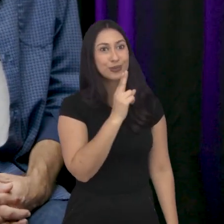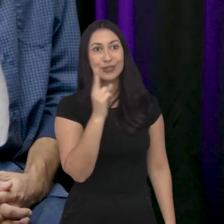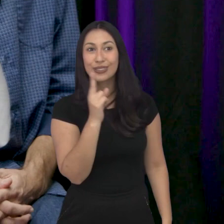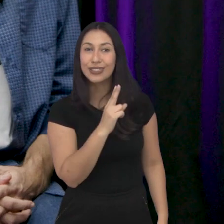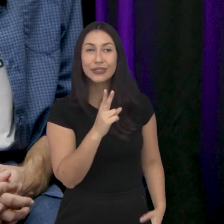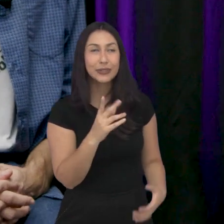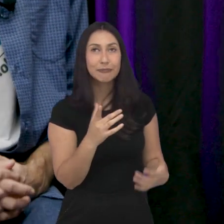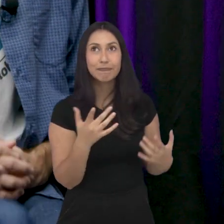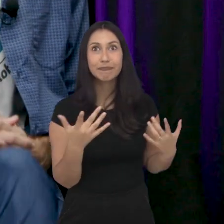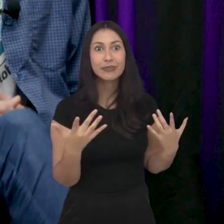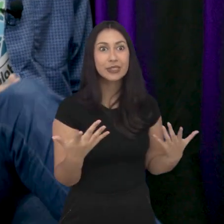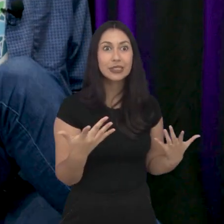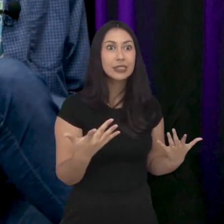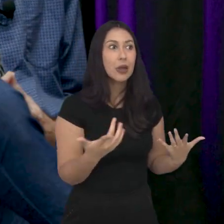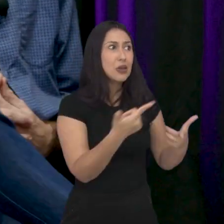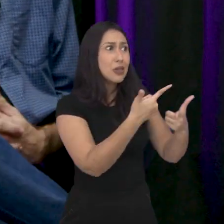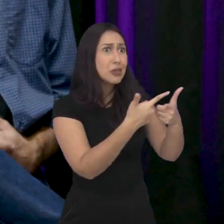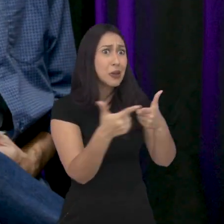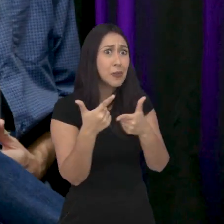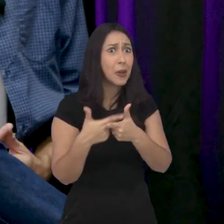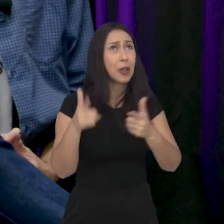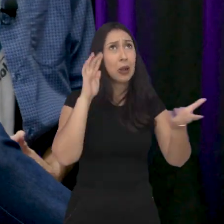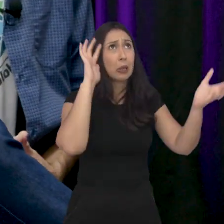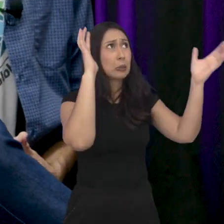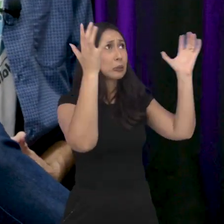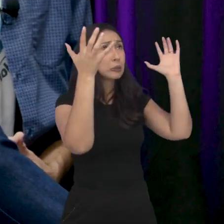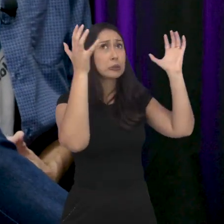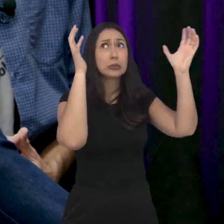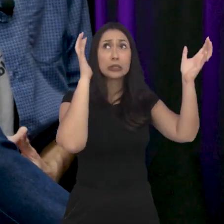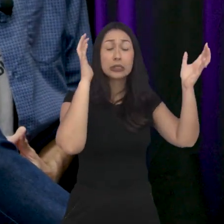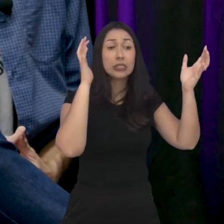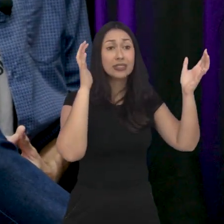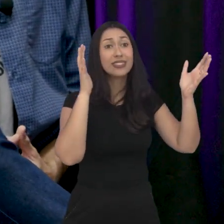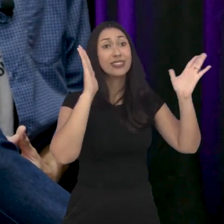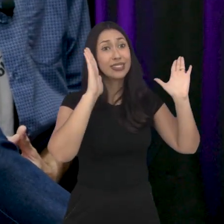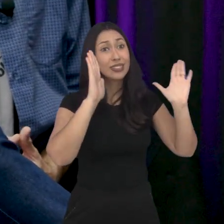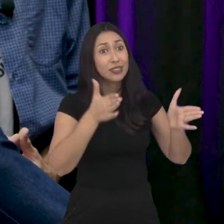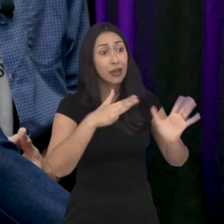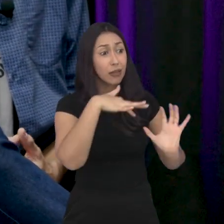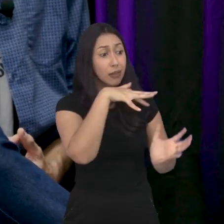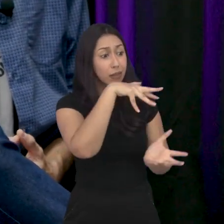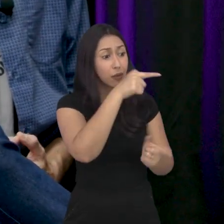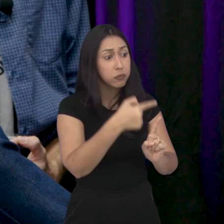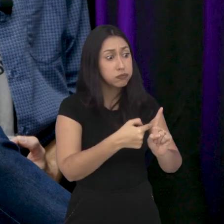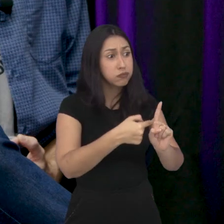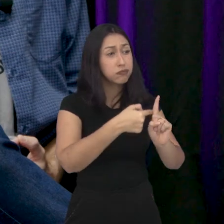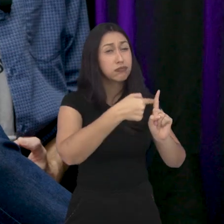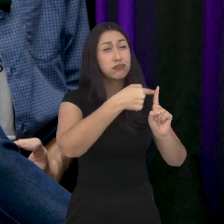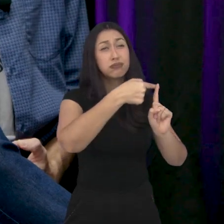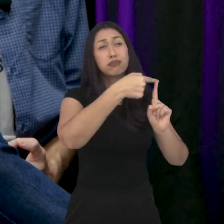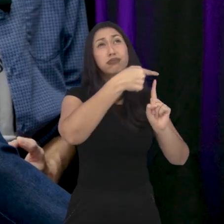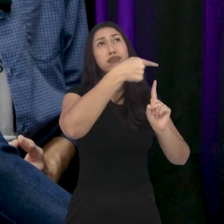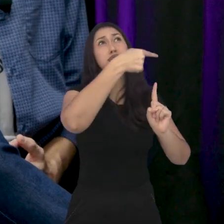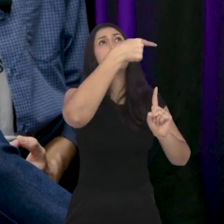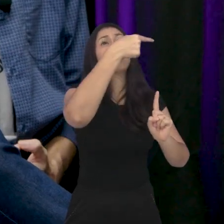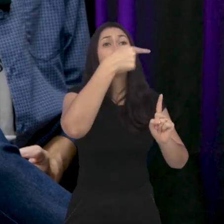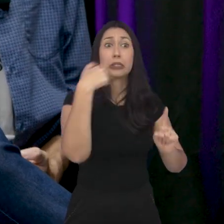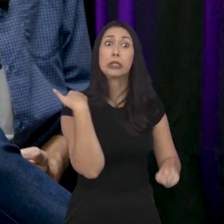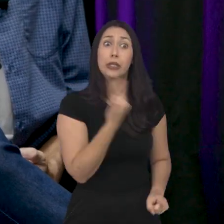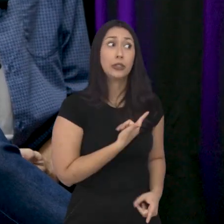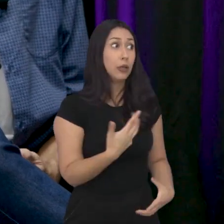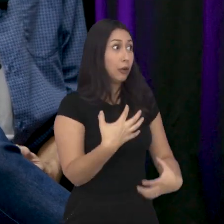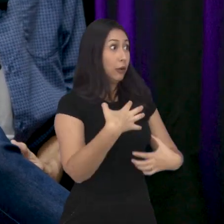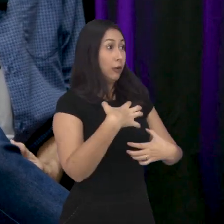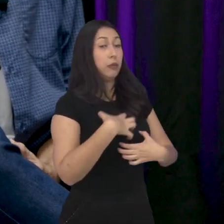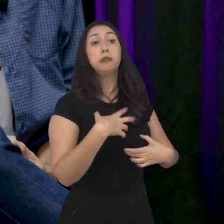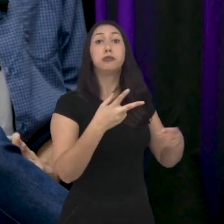né? Sobre a crise climática, né? A gente está passando por um aquecimento global que é sensível